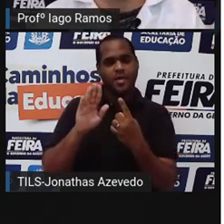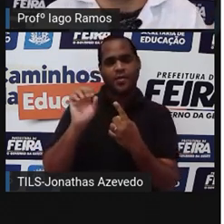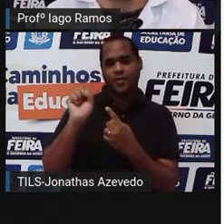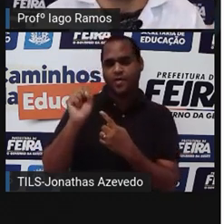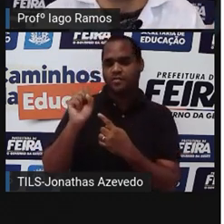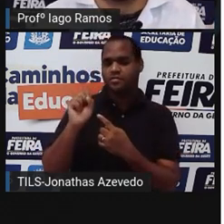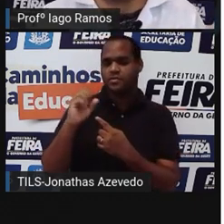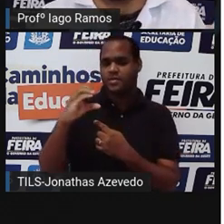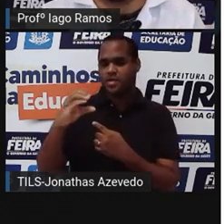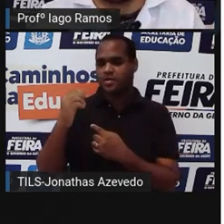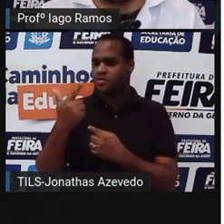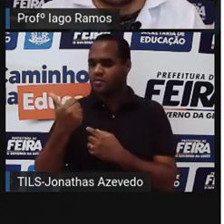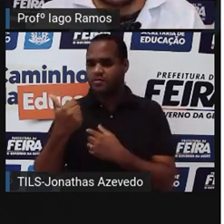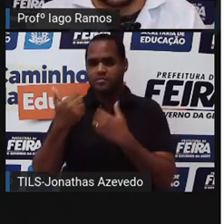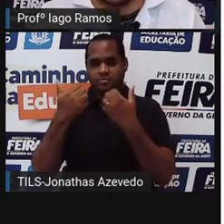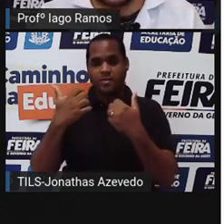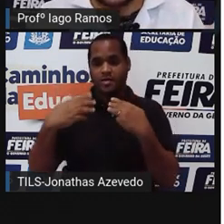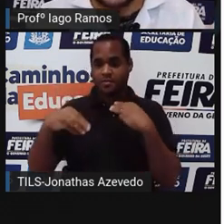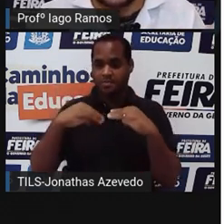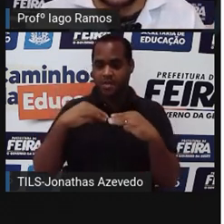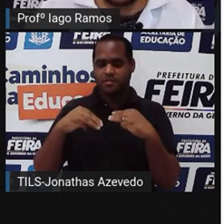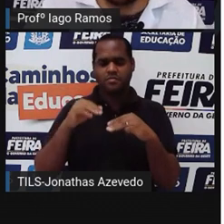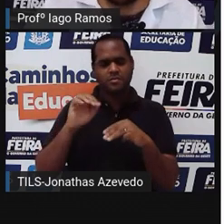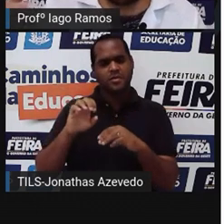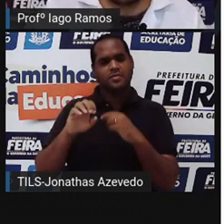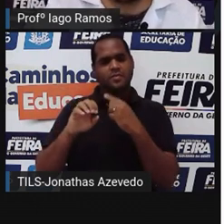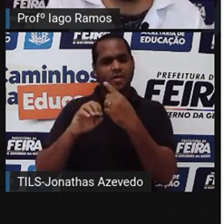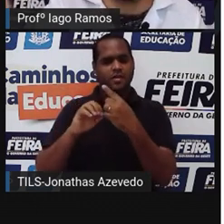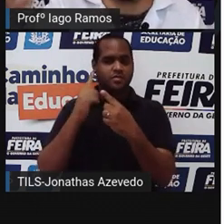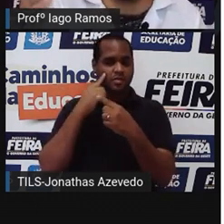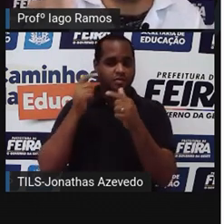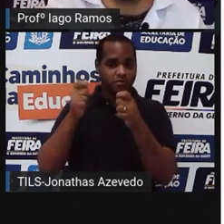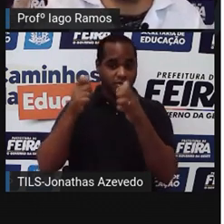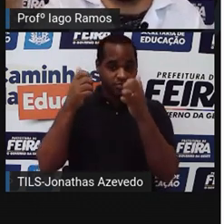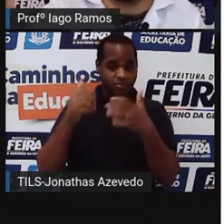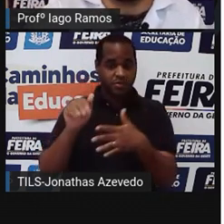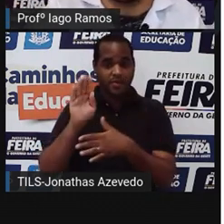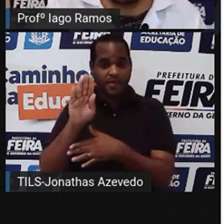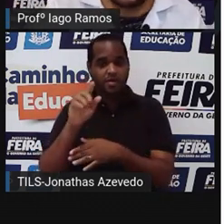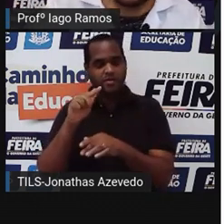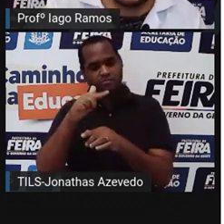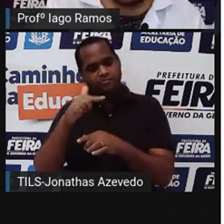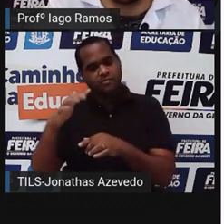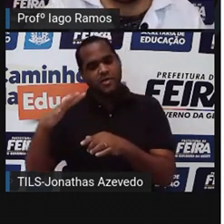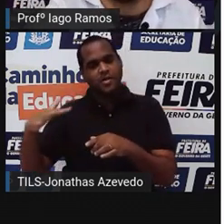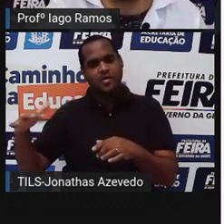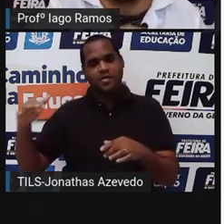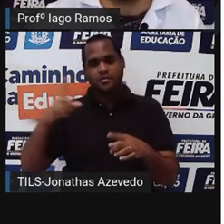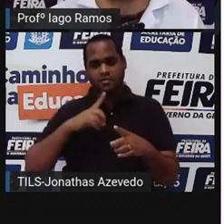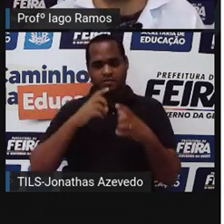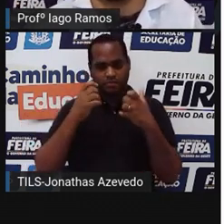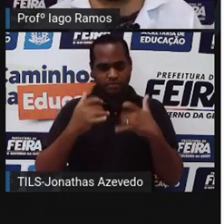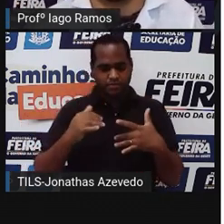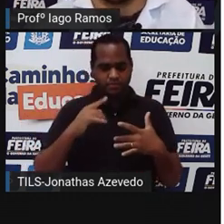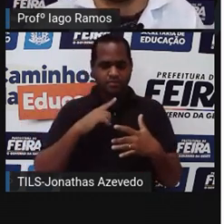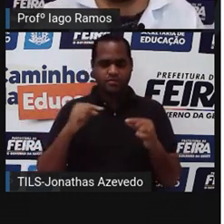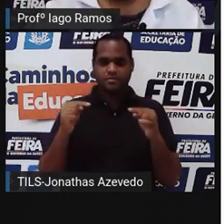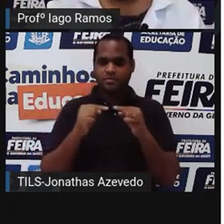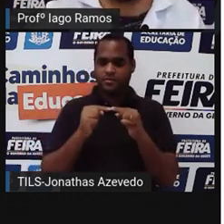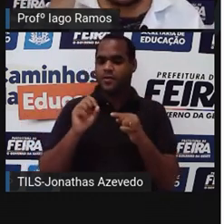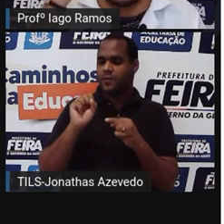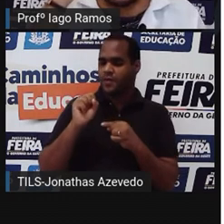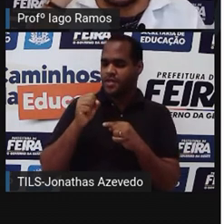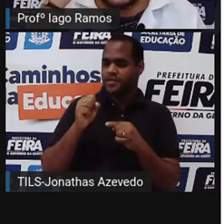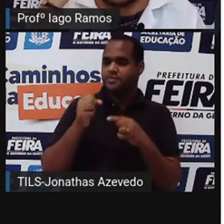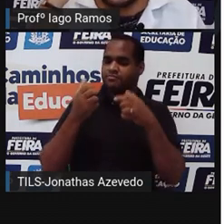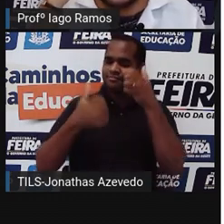usar esse método nessa equação. O B acompanha o termo linear, né? No caso, 8. E